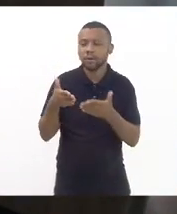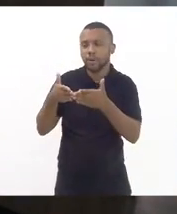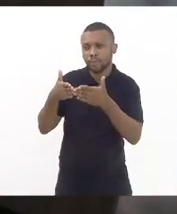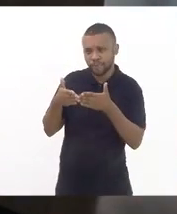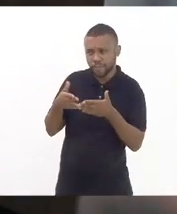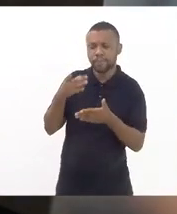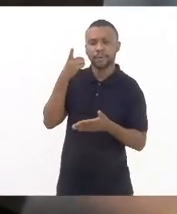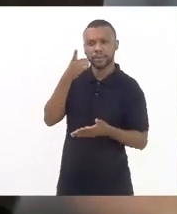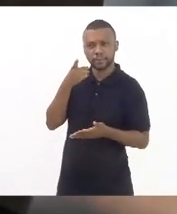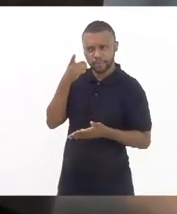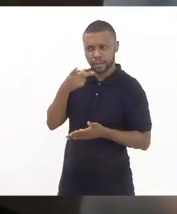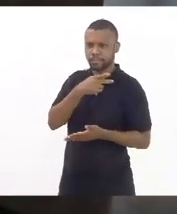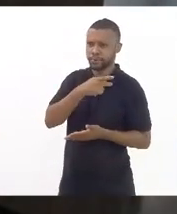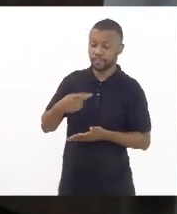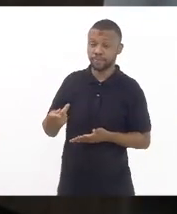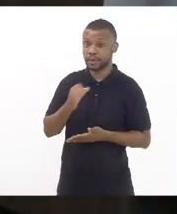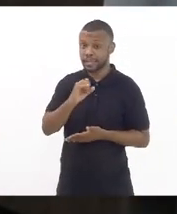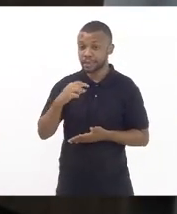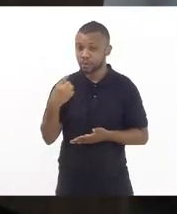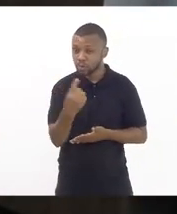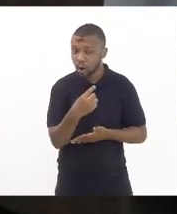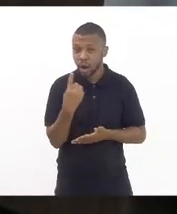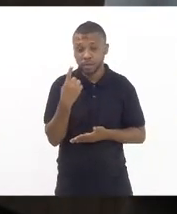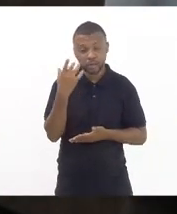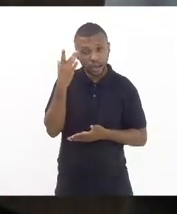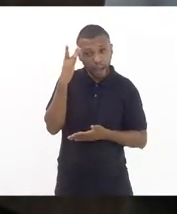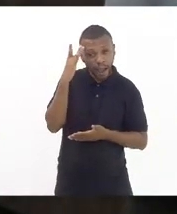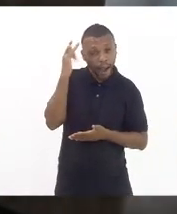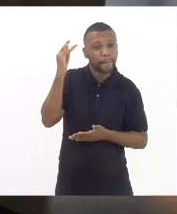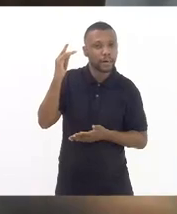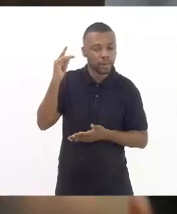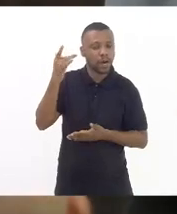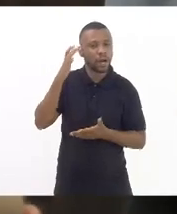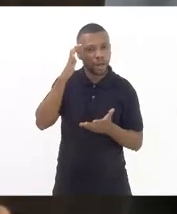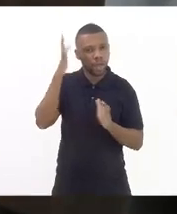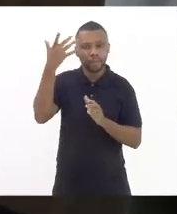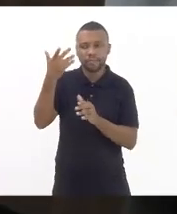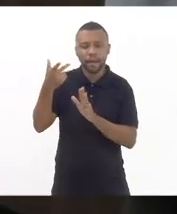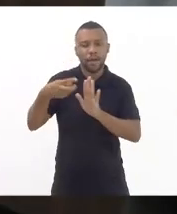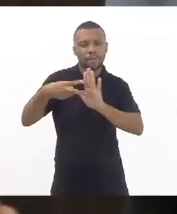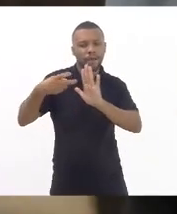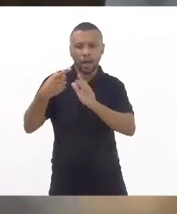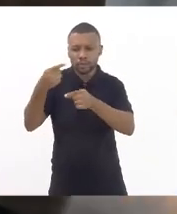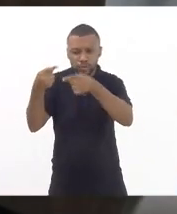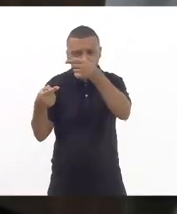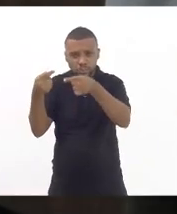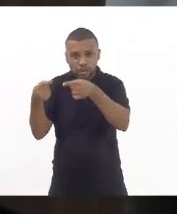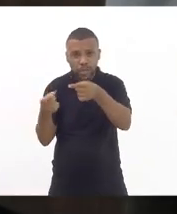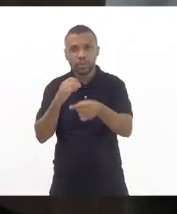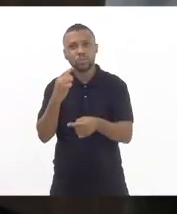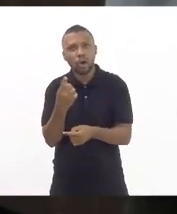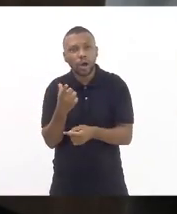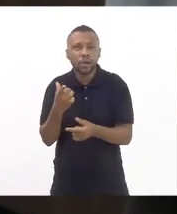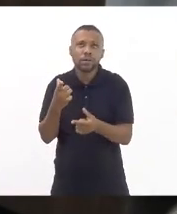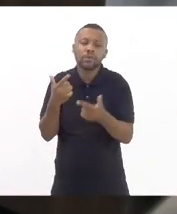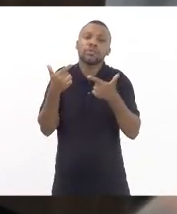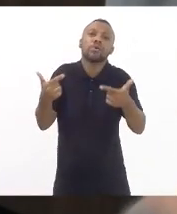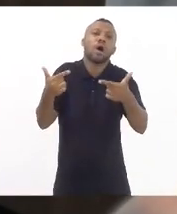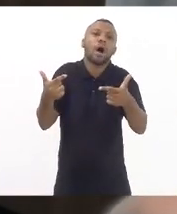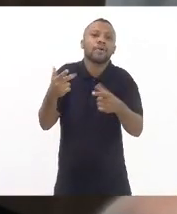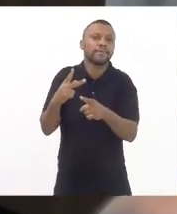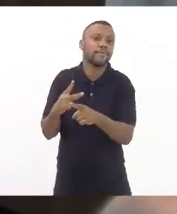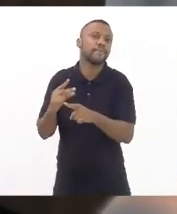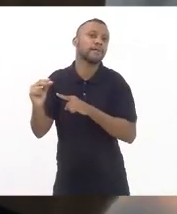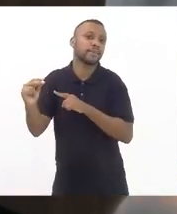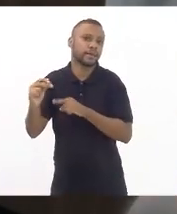se nós jogarmos para amanhã a decisão do veto e tivermos a felicidade de vencer, nós